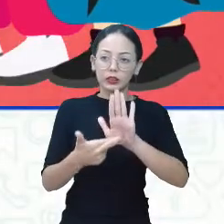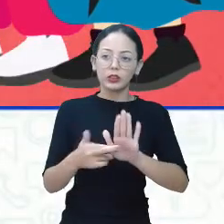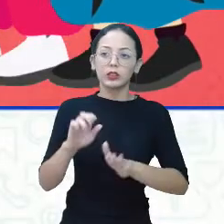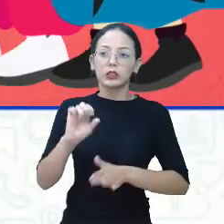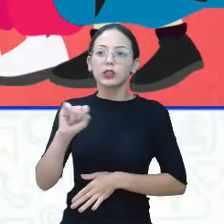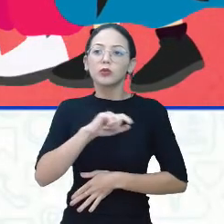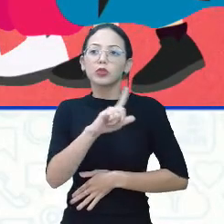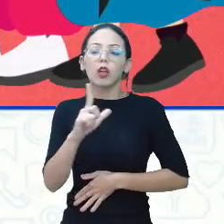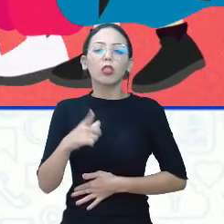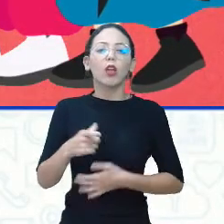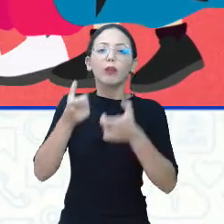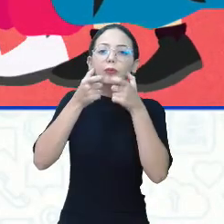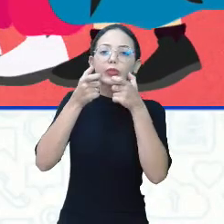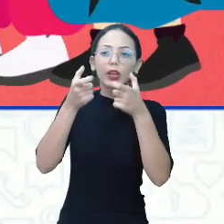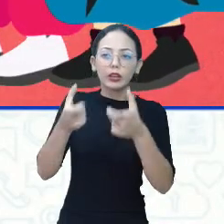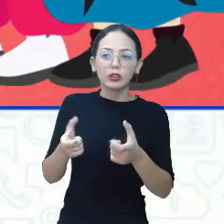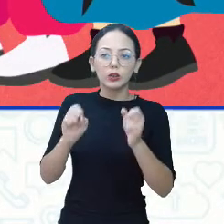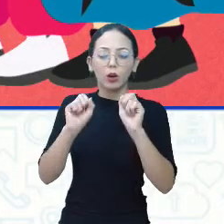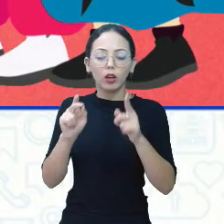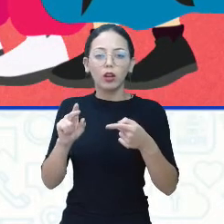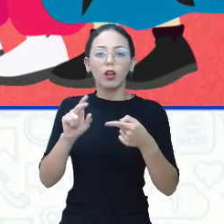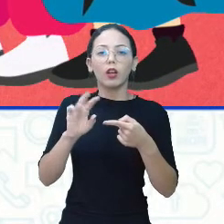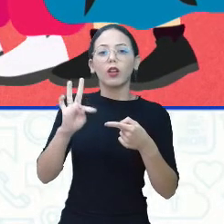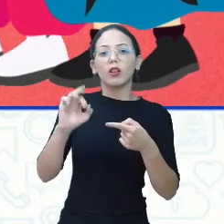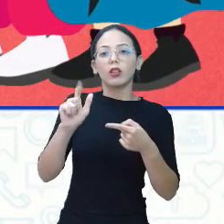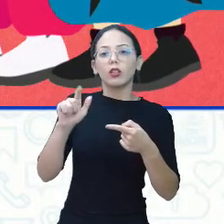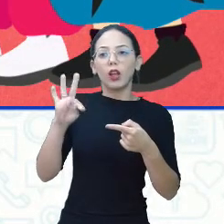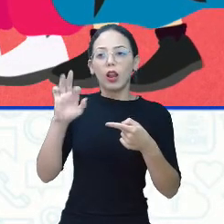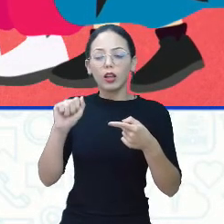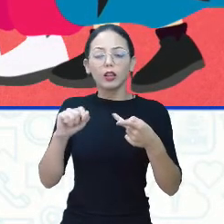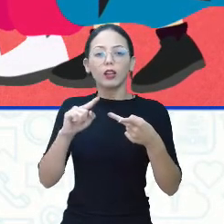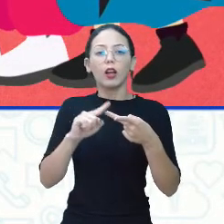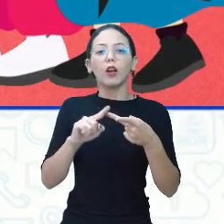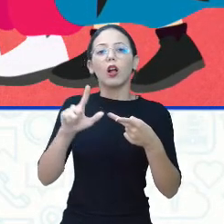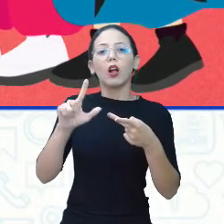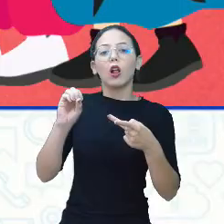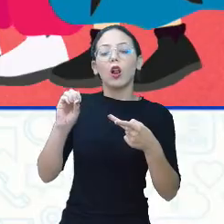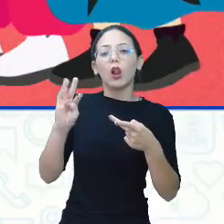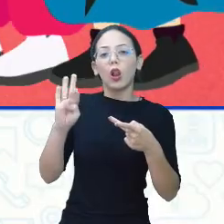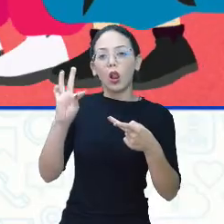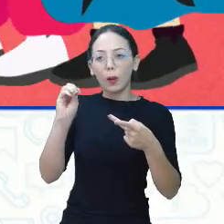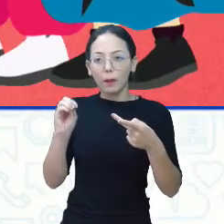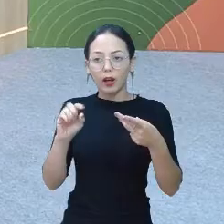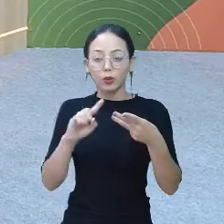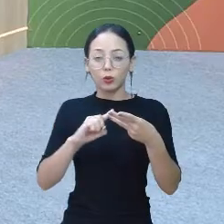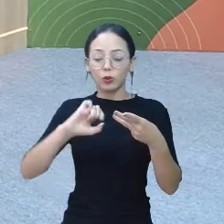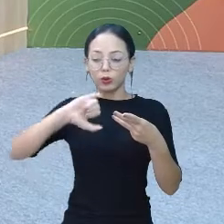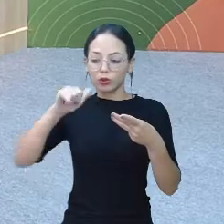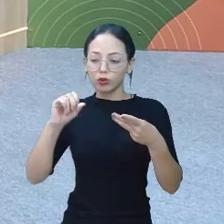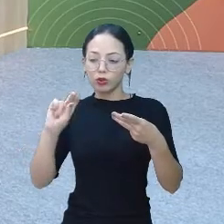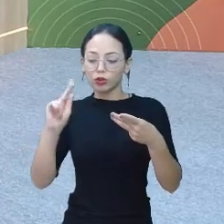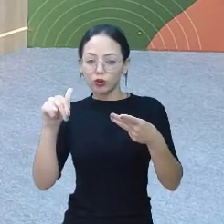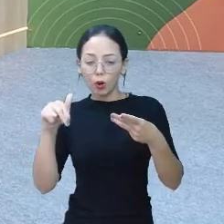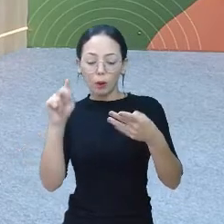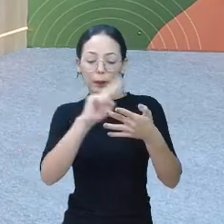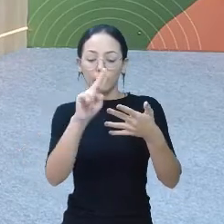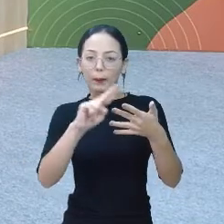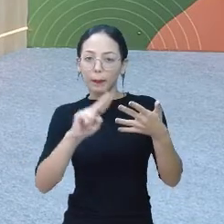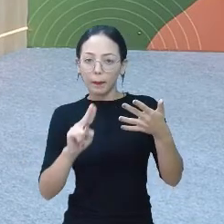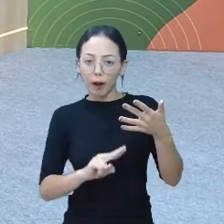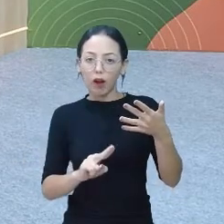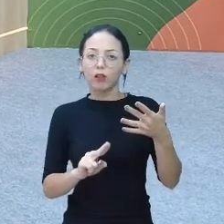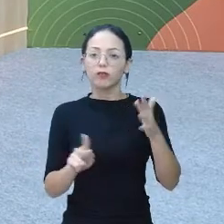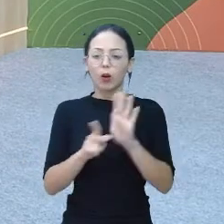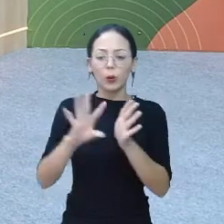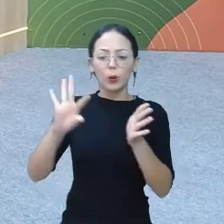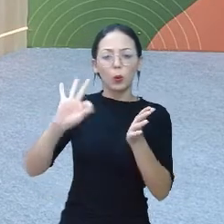tenham interesse em consumir: Thalita Rebouças, Monteiro Lobato, John Green e Paula Pimenta. Então, aí a gente tem autores nacionais e